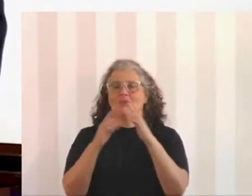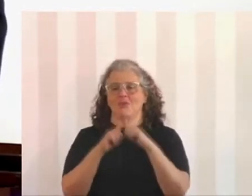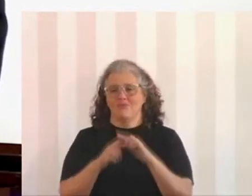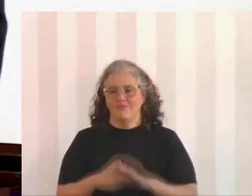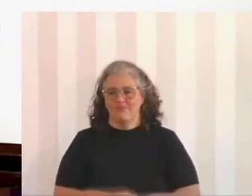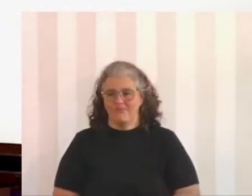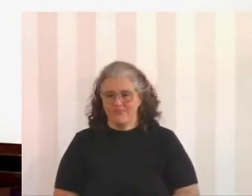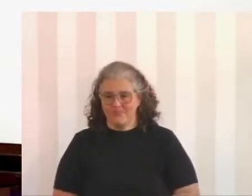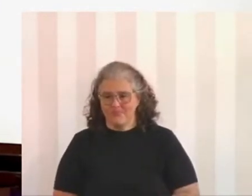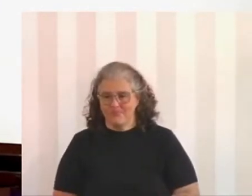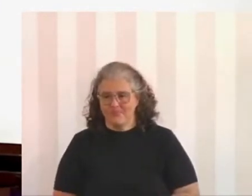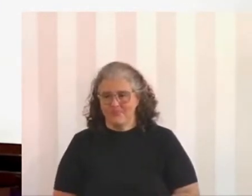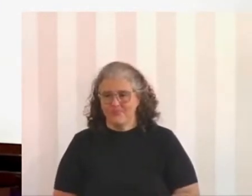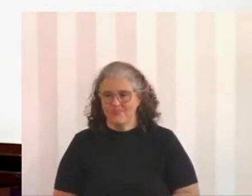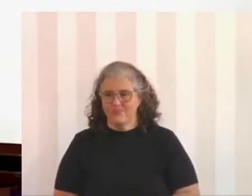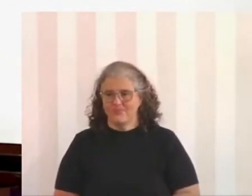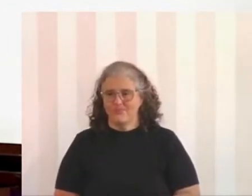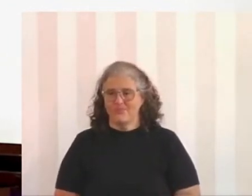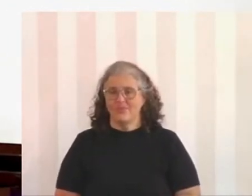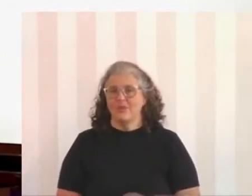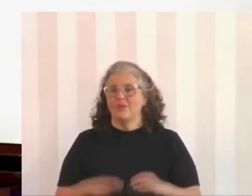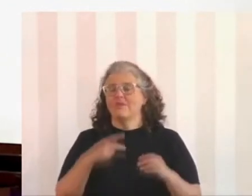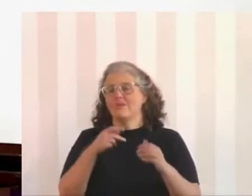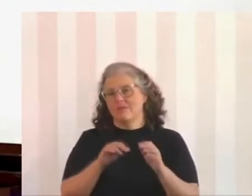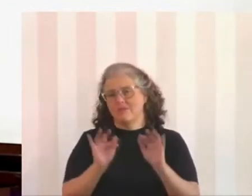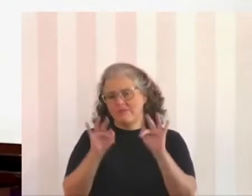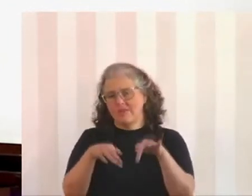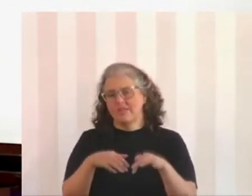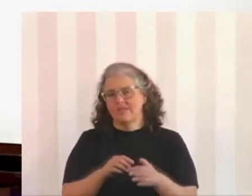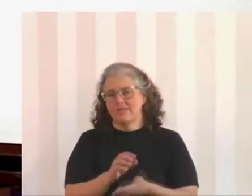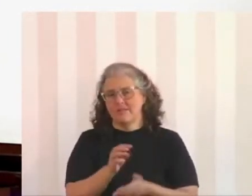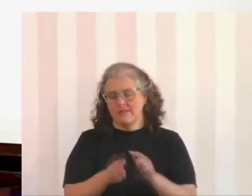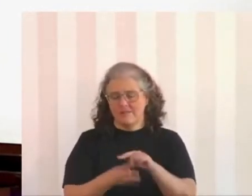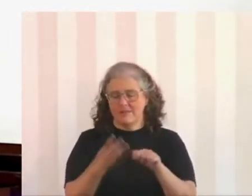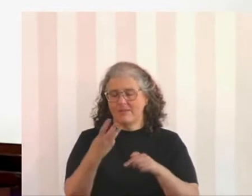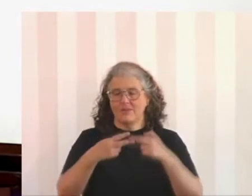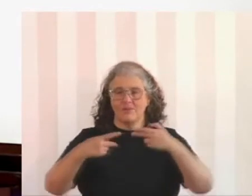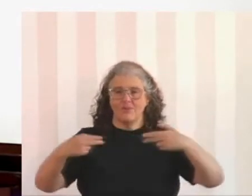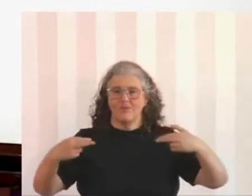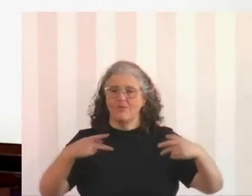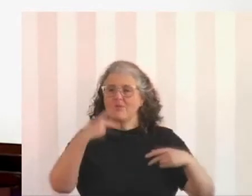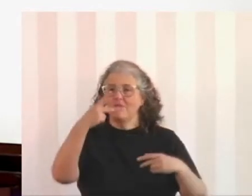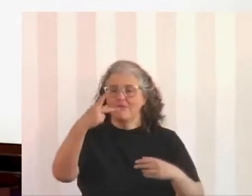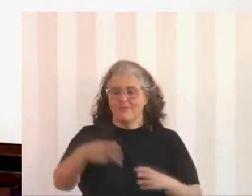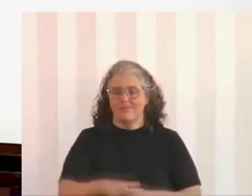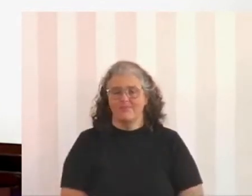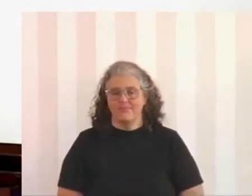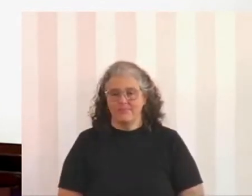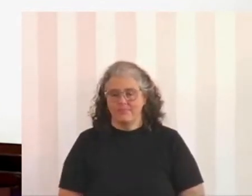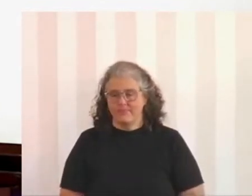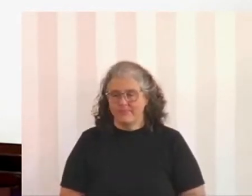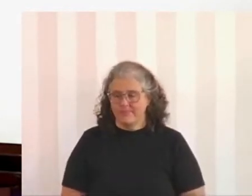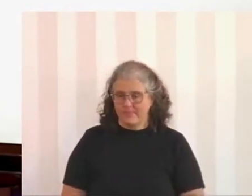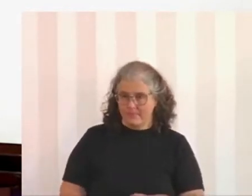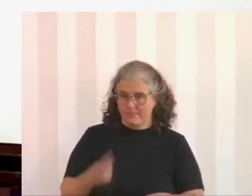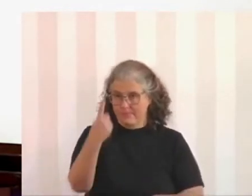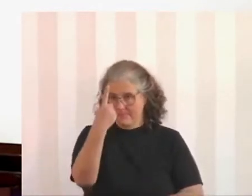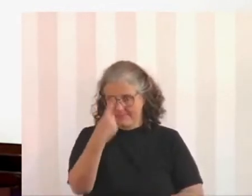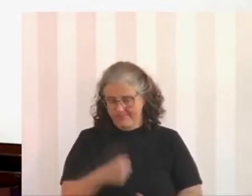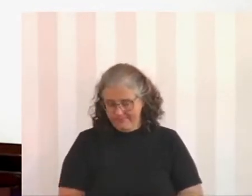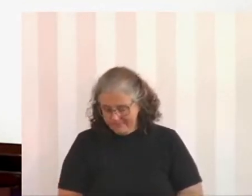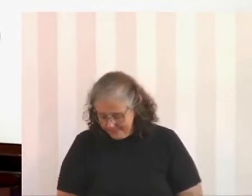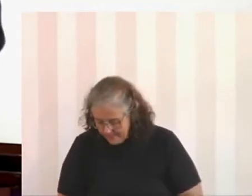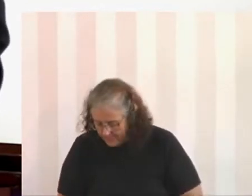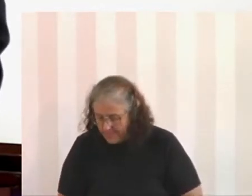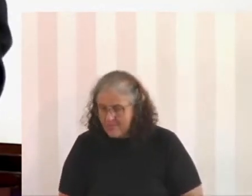aplicando a vocês 3 coisas importantes. A primeira dela é que a